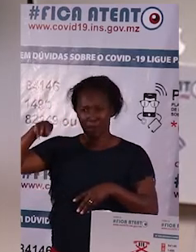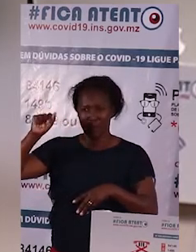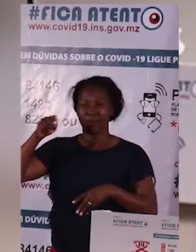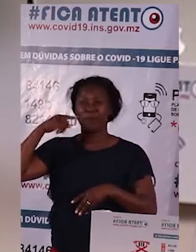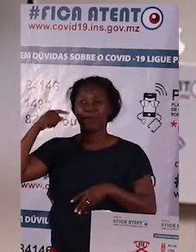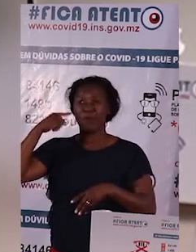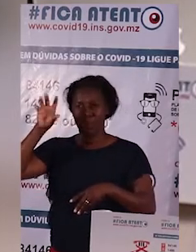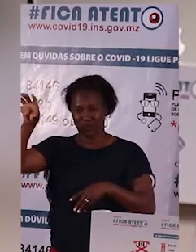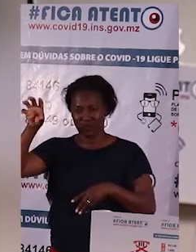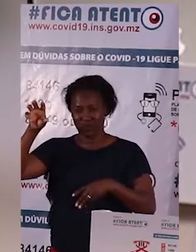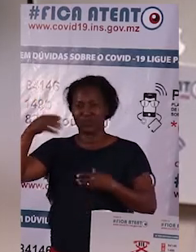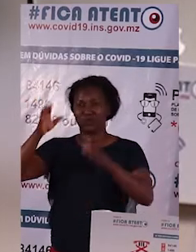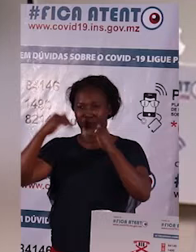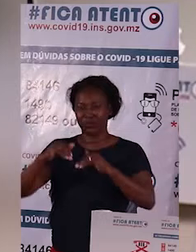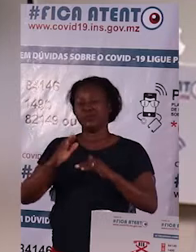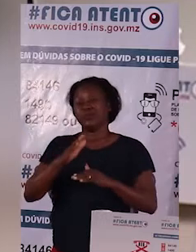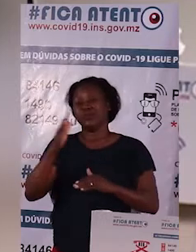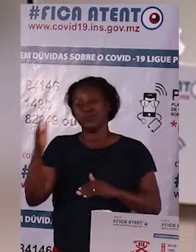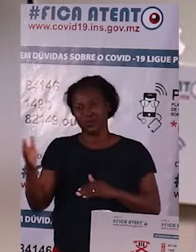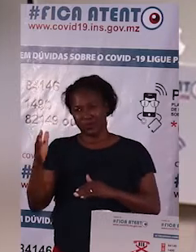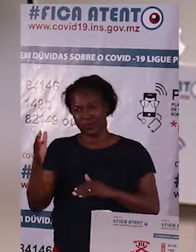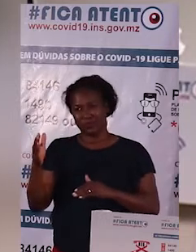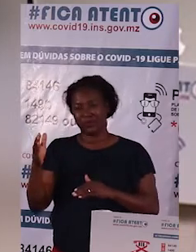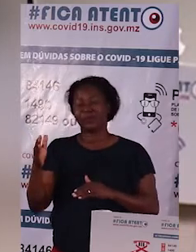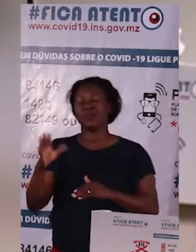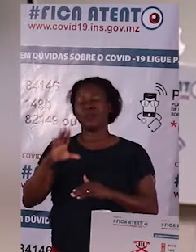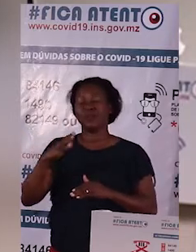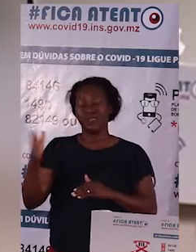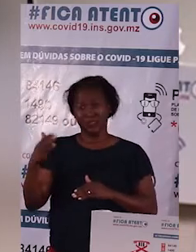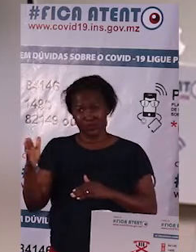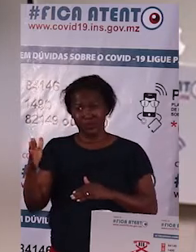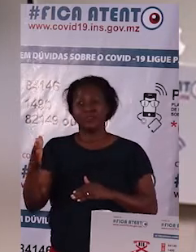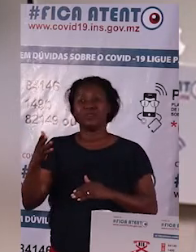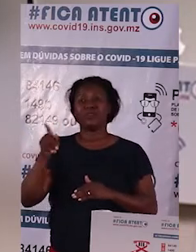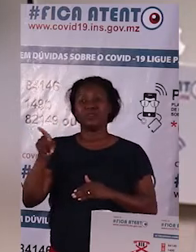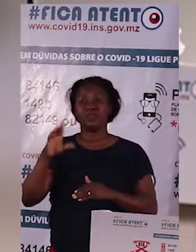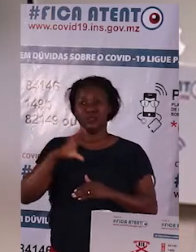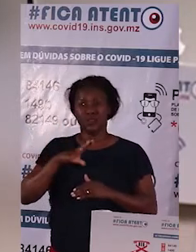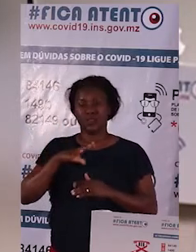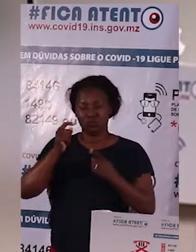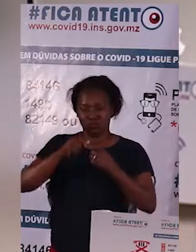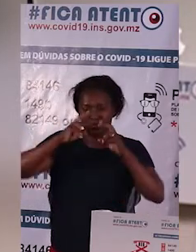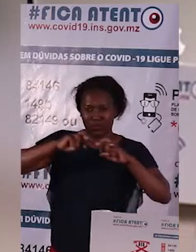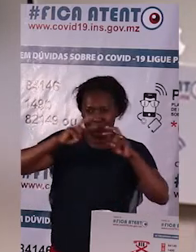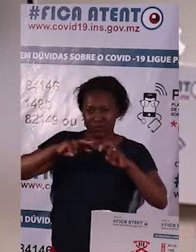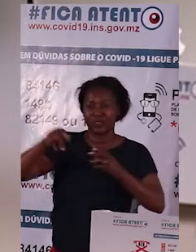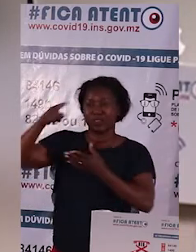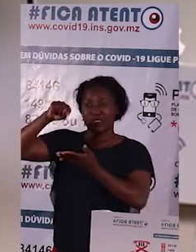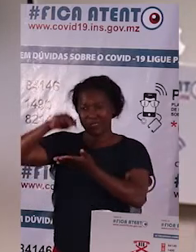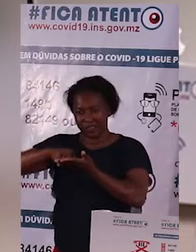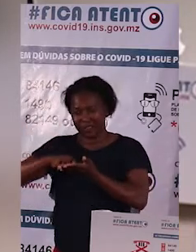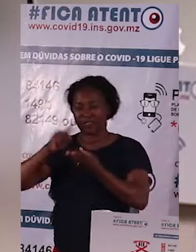Do lado direito, nós temos a localização dos casos diagnosticados na cidade e província de